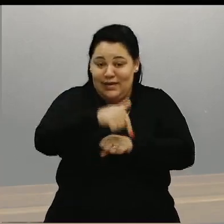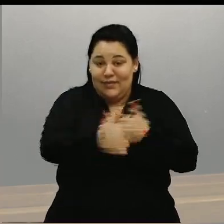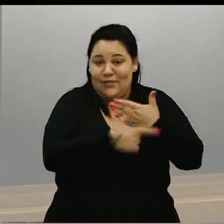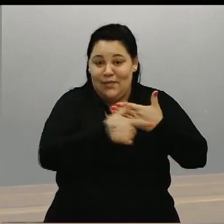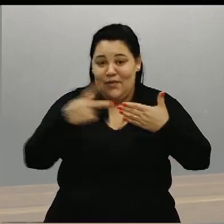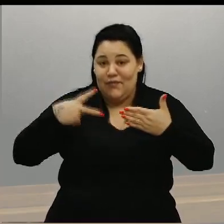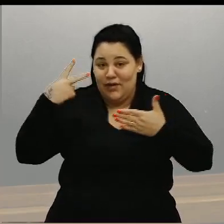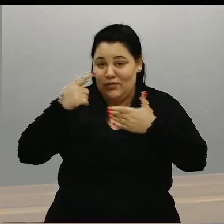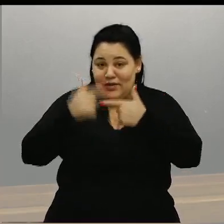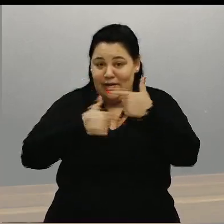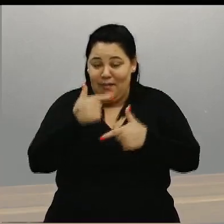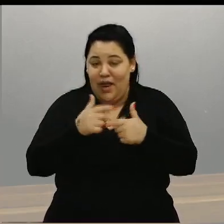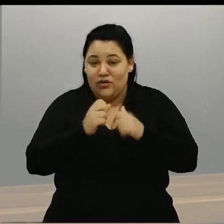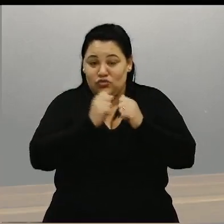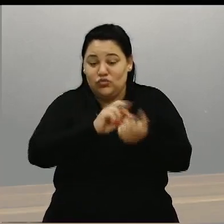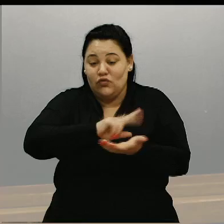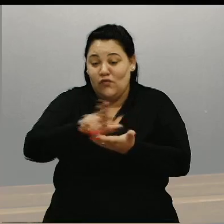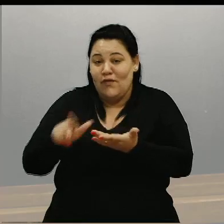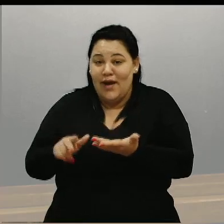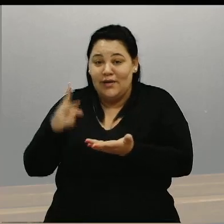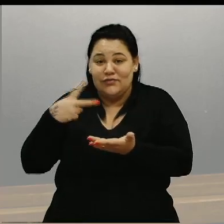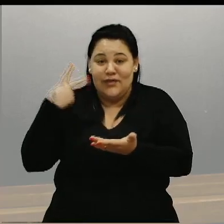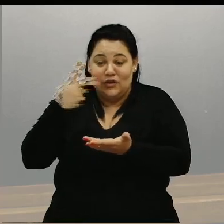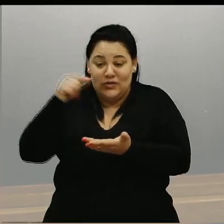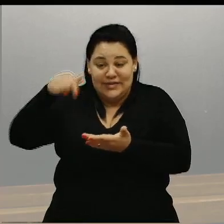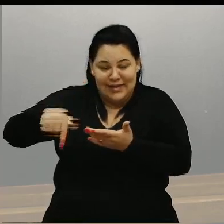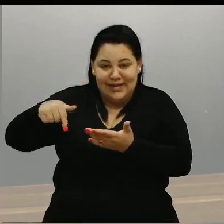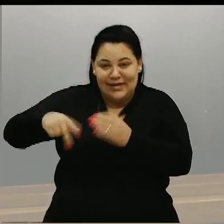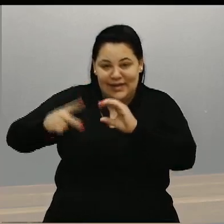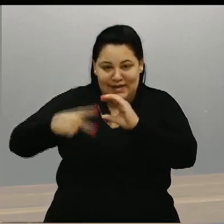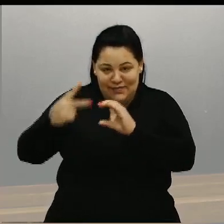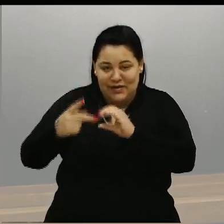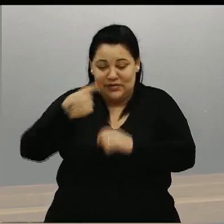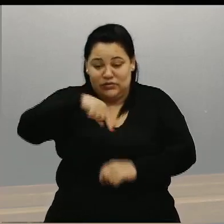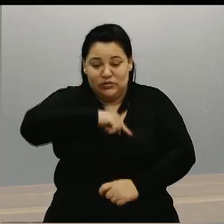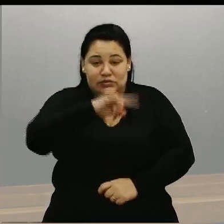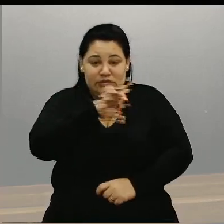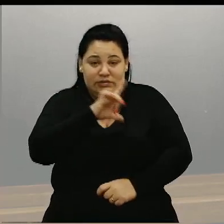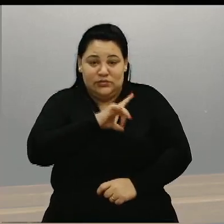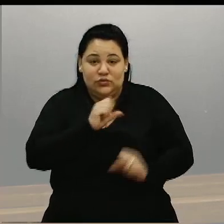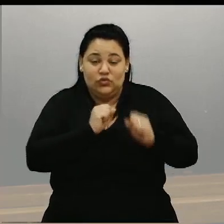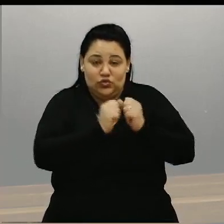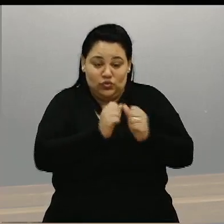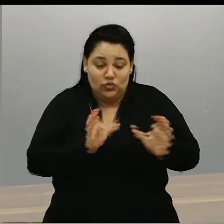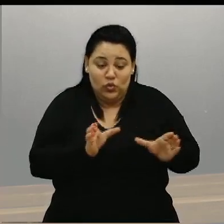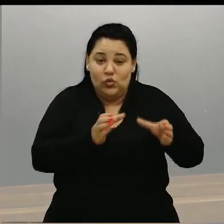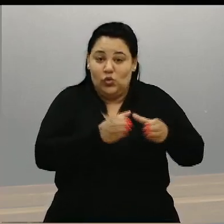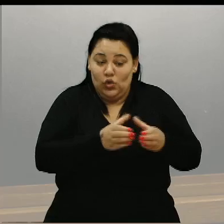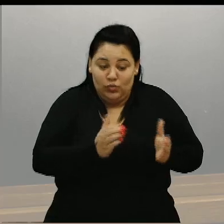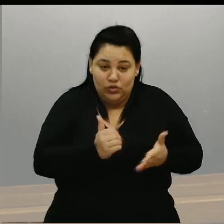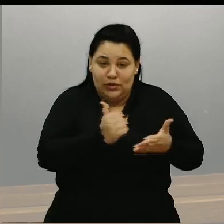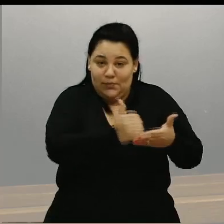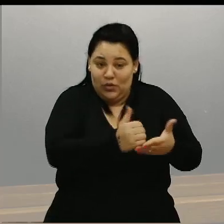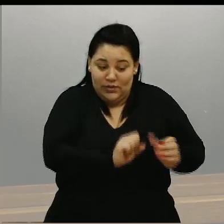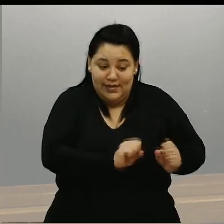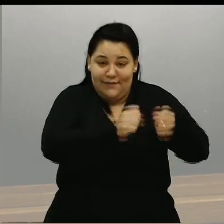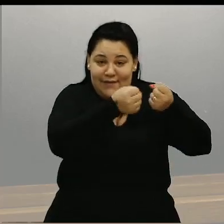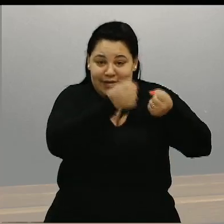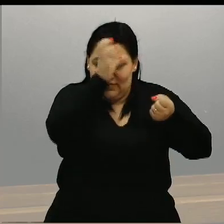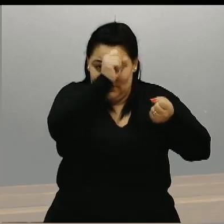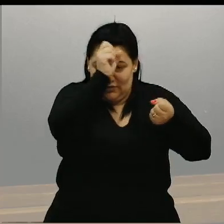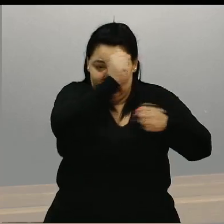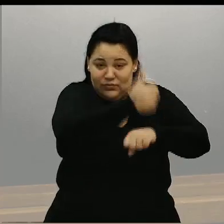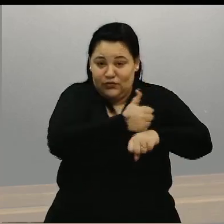e junto com vários vereadores e vereadoras aqui inclusive nós temos a frente parlamentar em defesa da aprendizagem